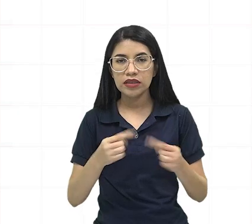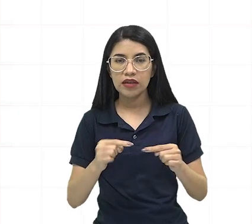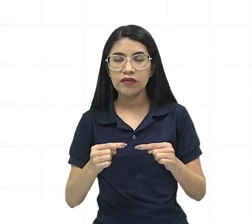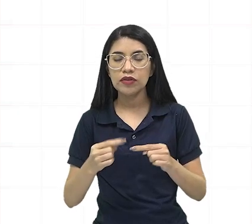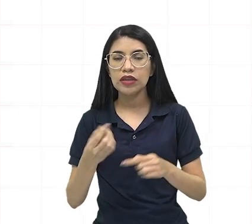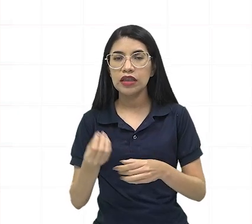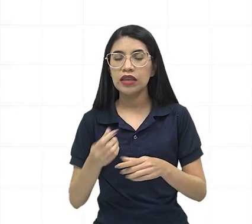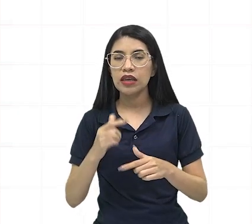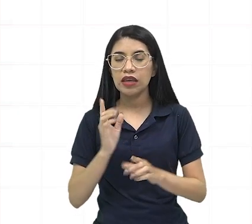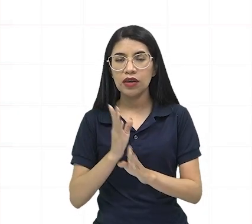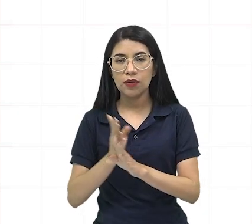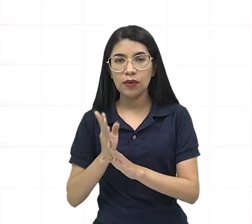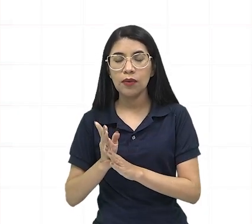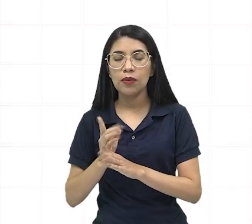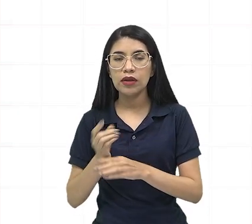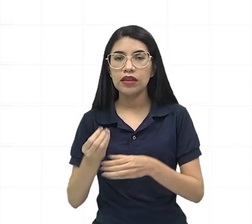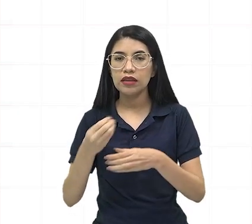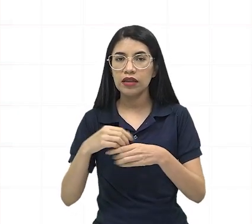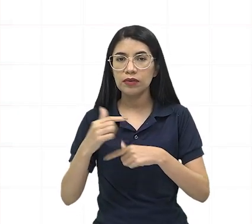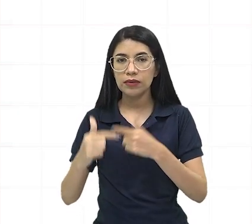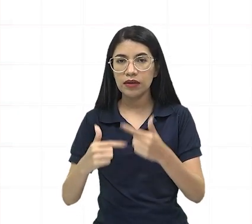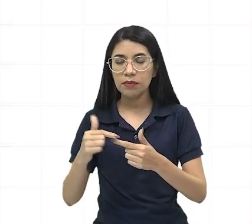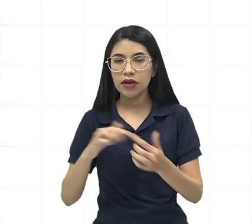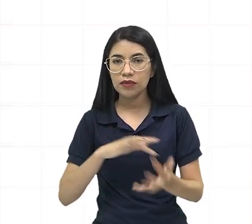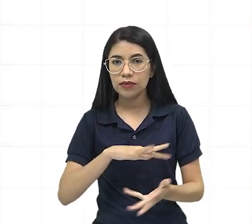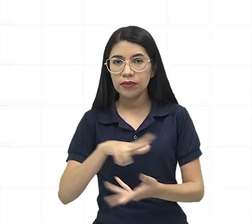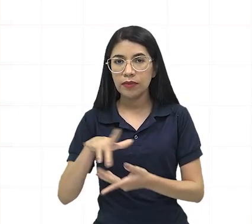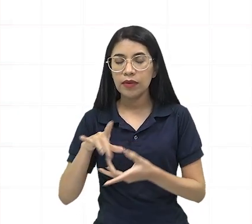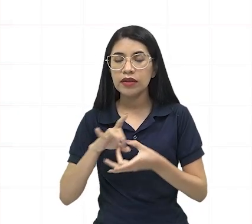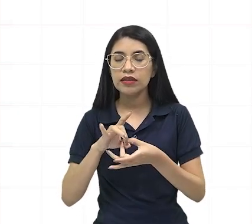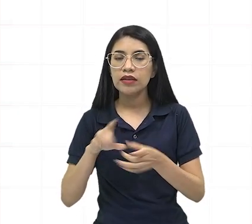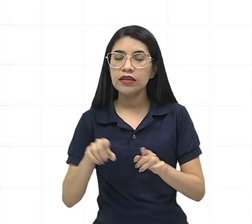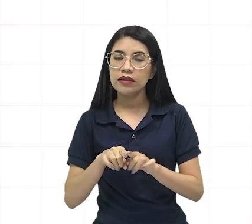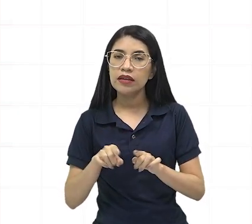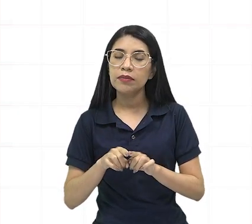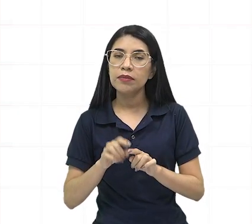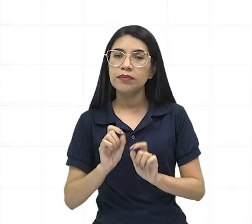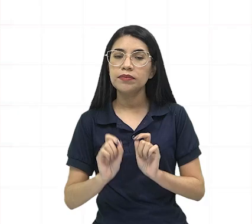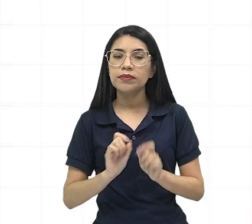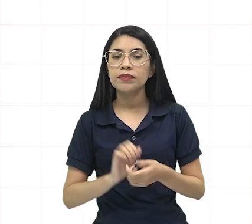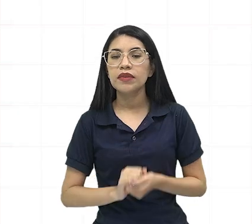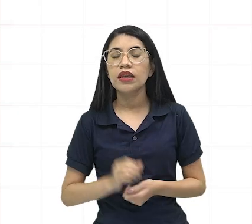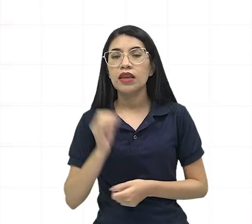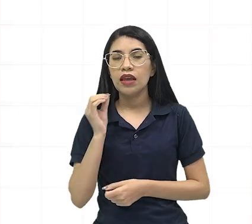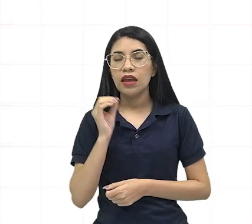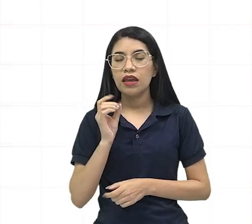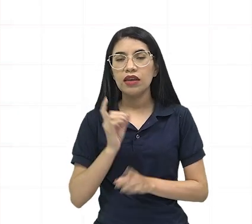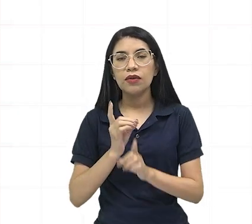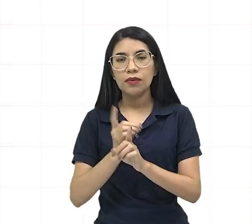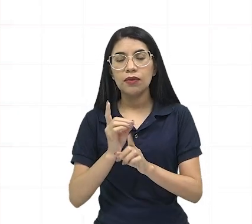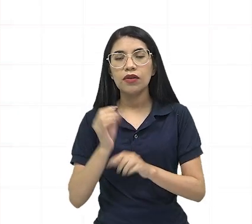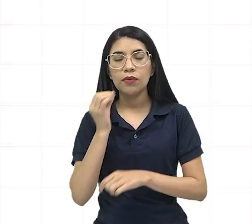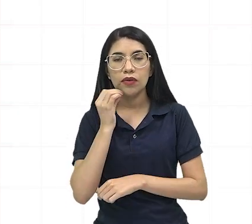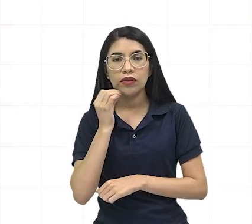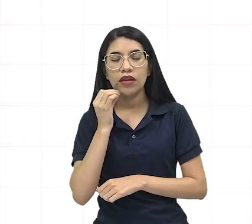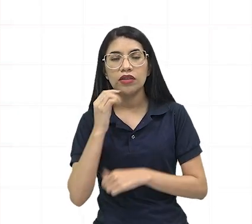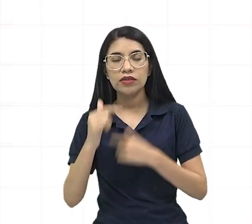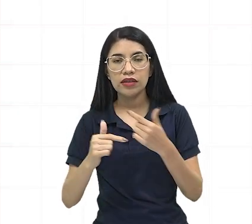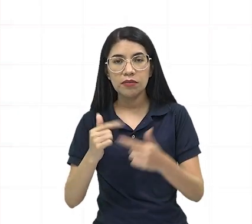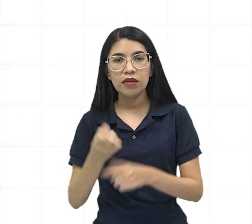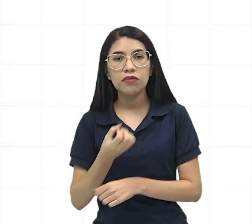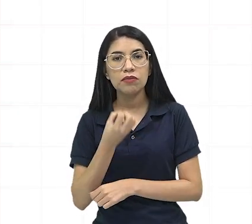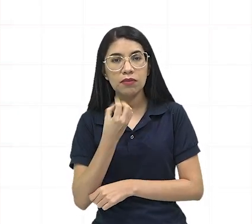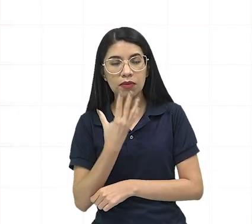mercado de trabalho globalizado, aumentando suas chances de encontrar oportunidades de trabalhos